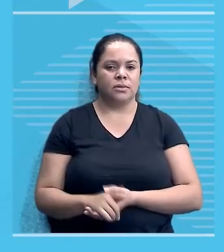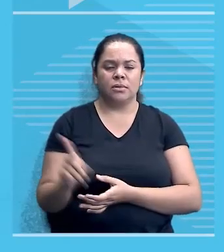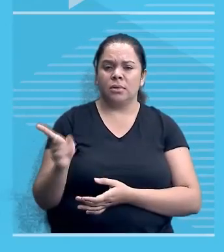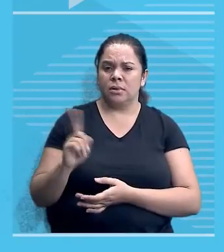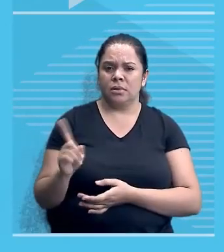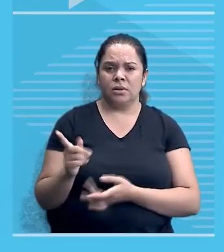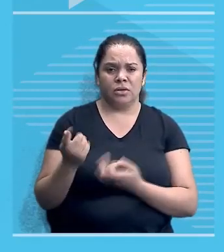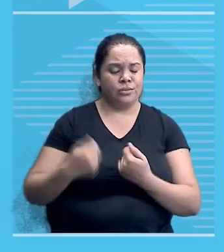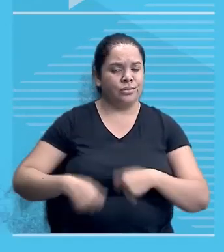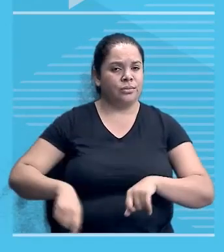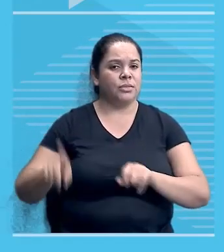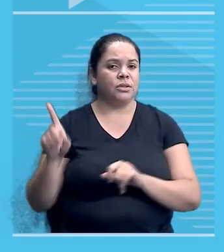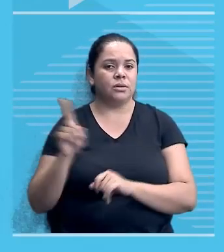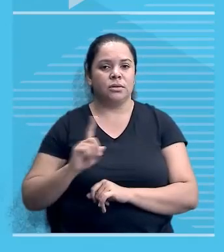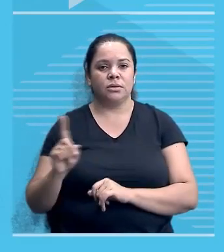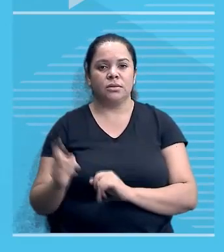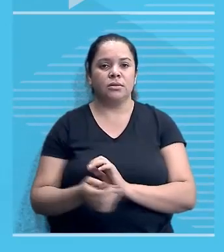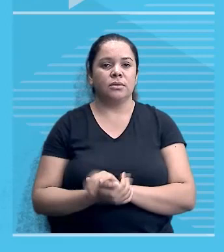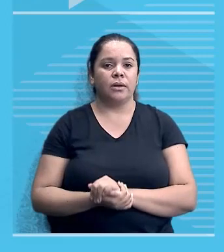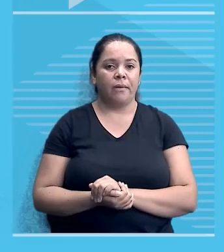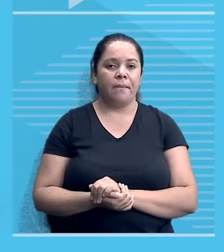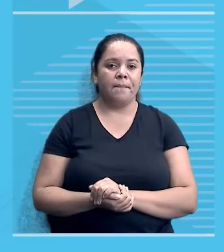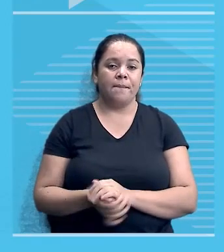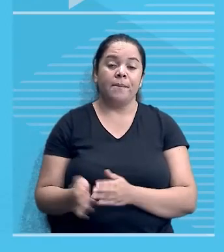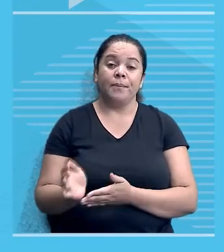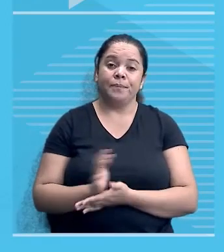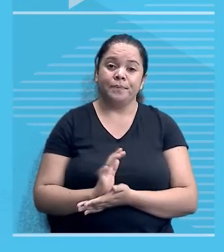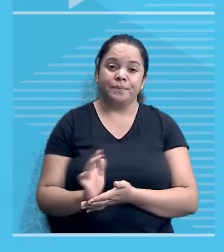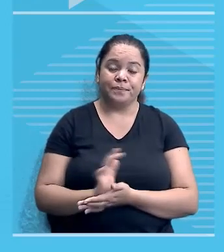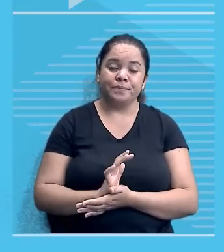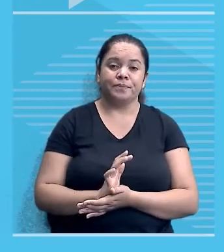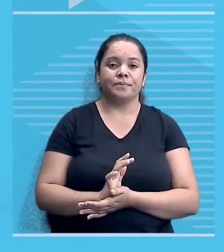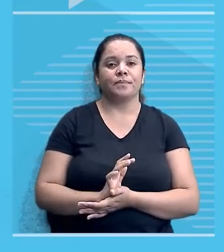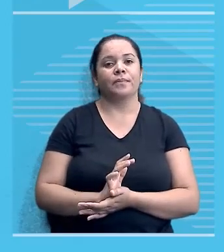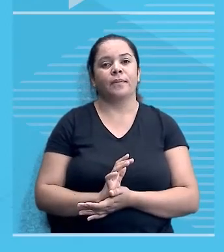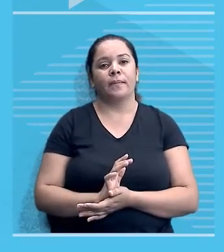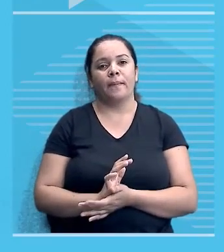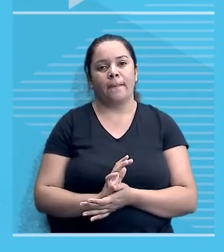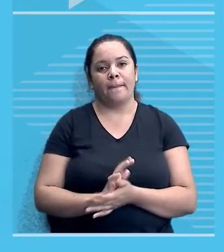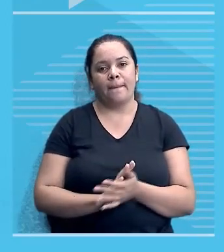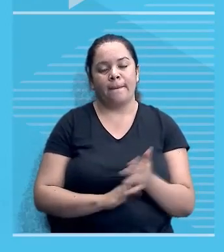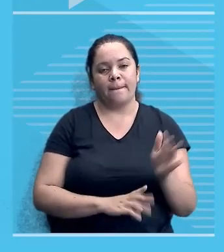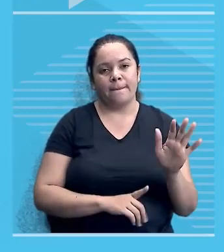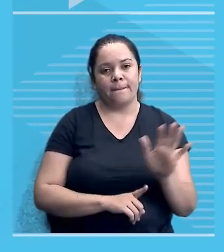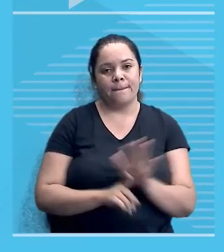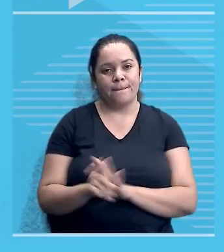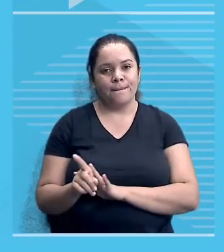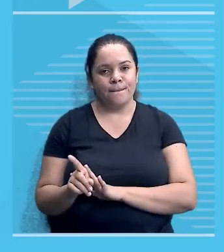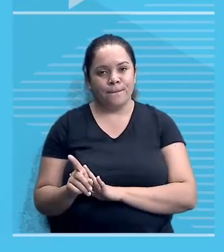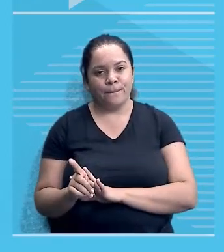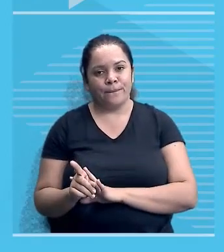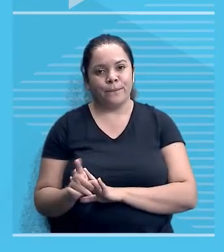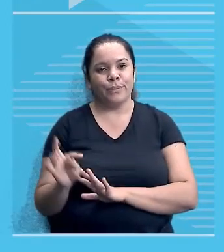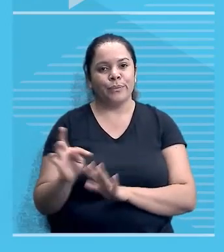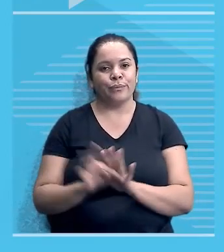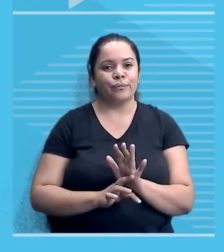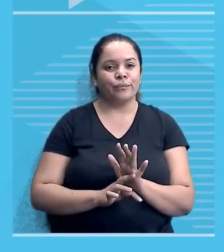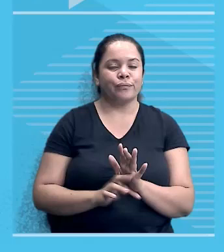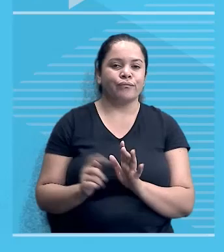pense dessa forma Às vezes uma questão Um palavrinhas mais simples texto curto